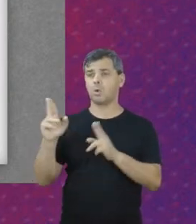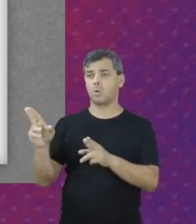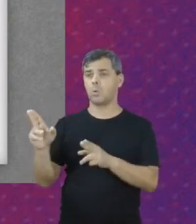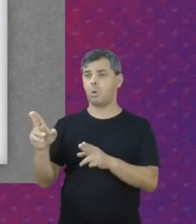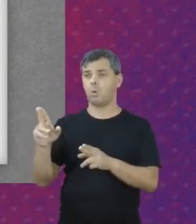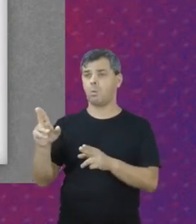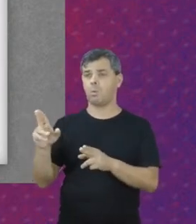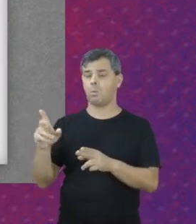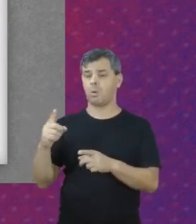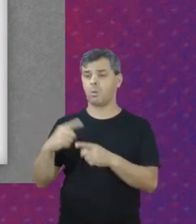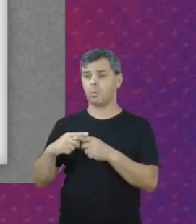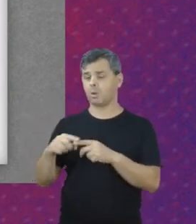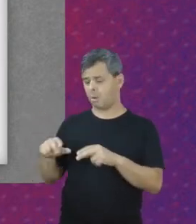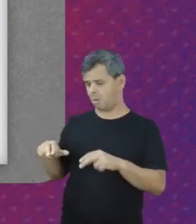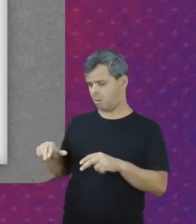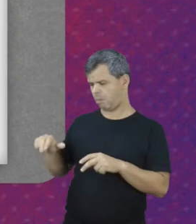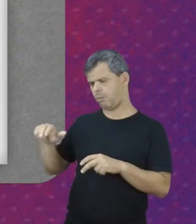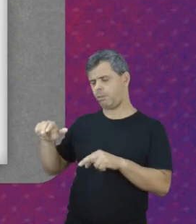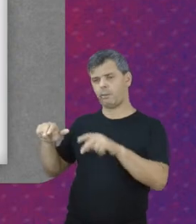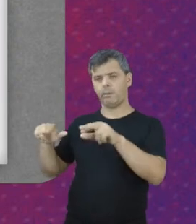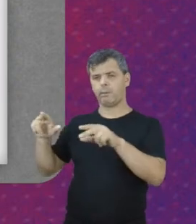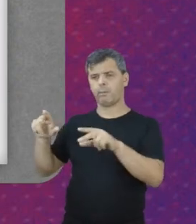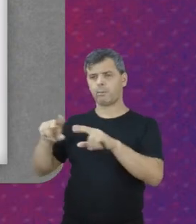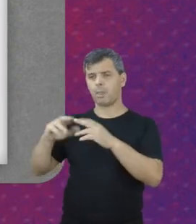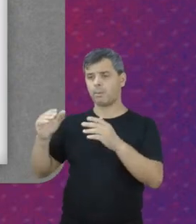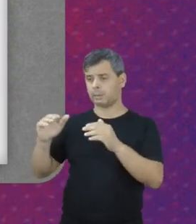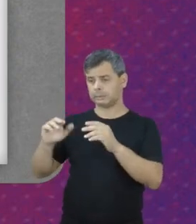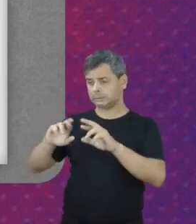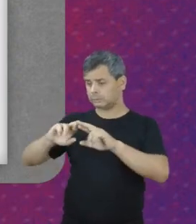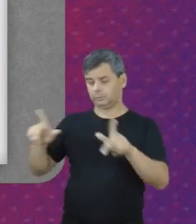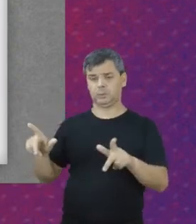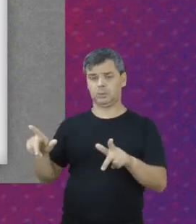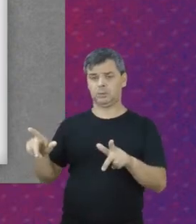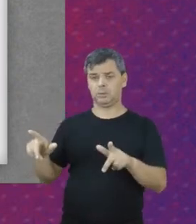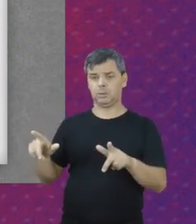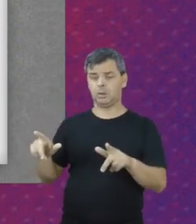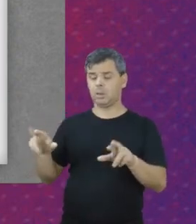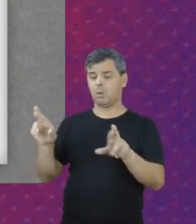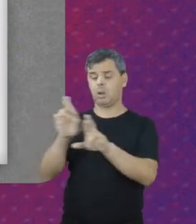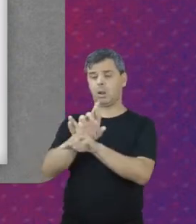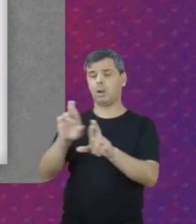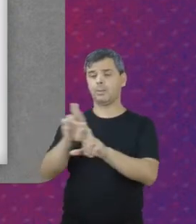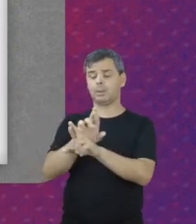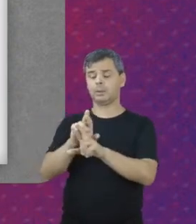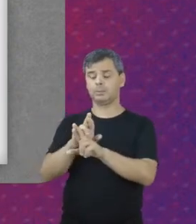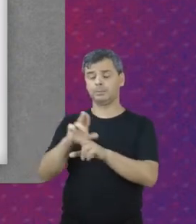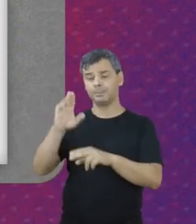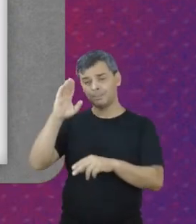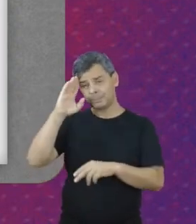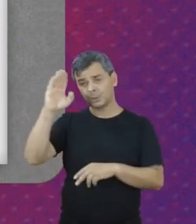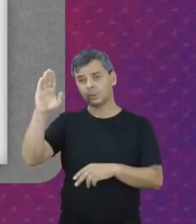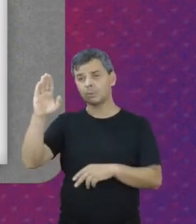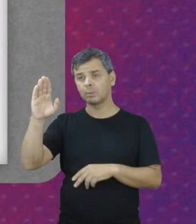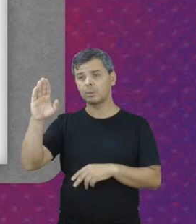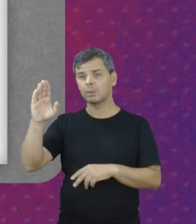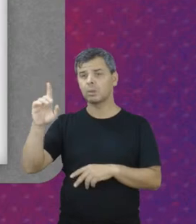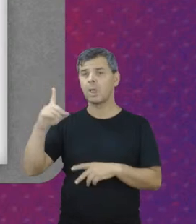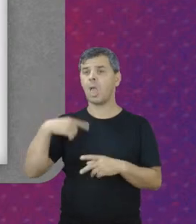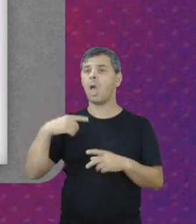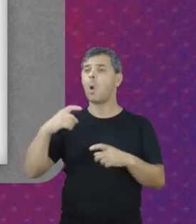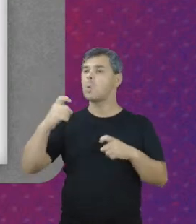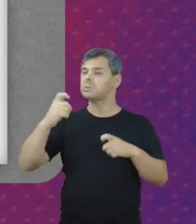porque essas escadas que a gente precisa subir, elas são muito mais altas e estão relacionadas justamente ao